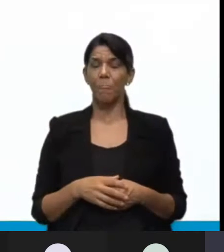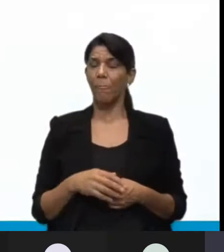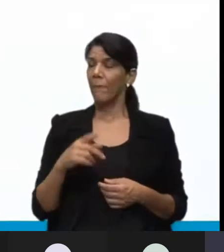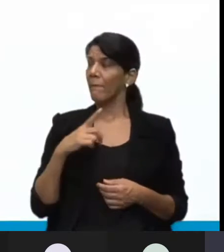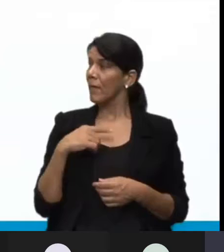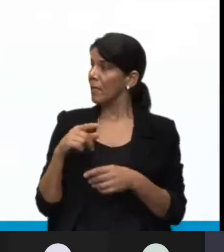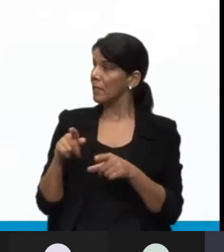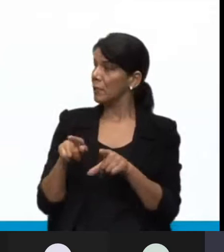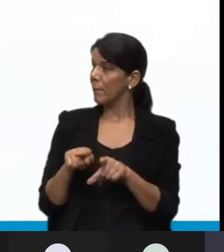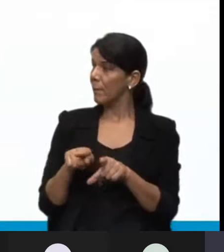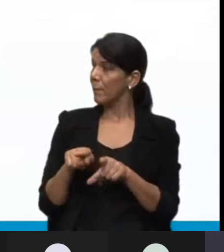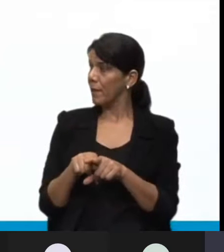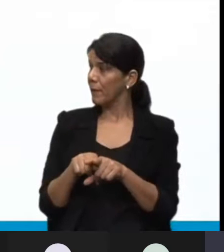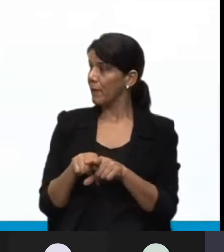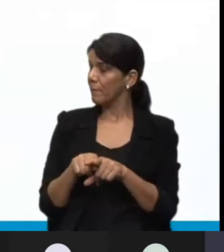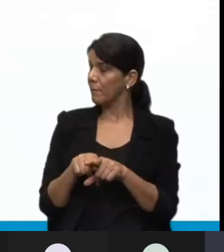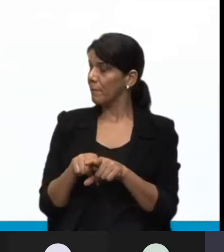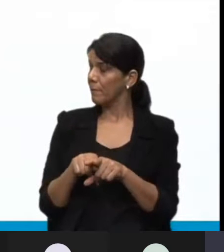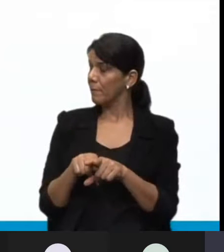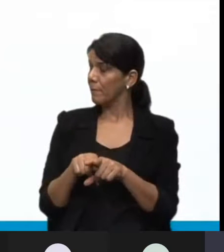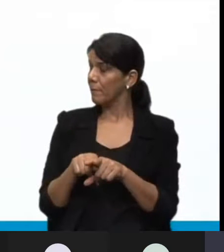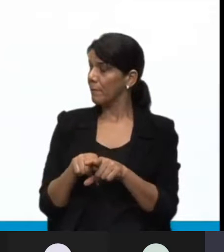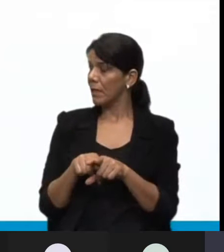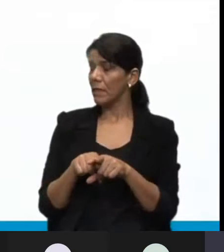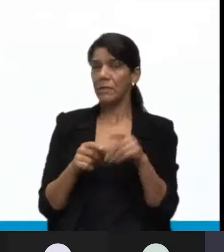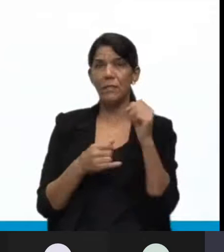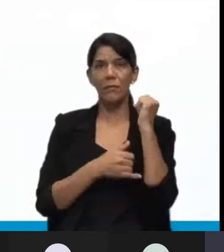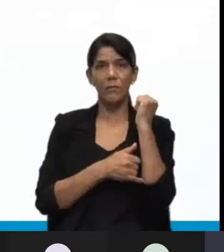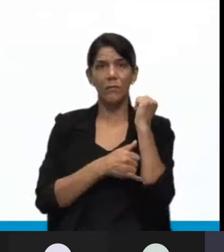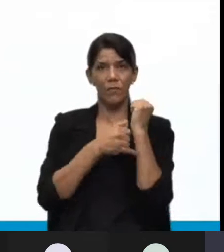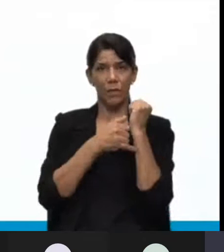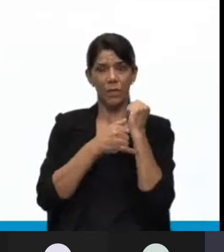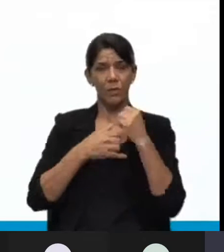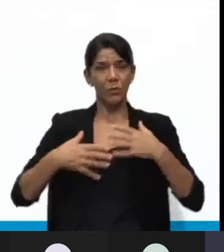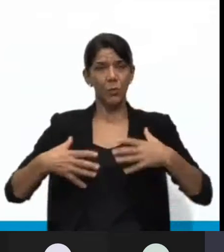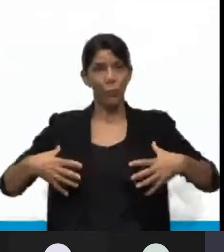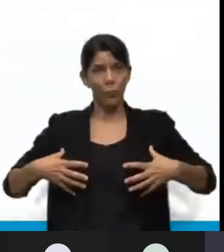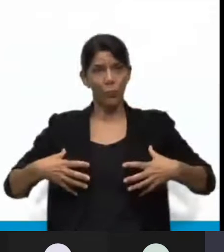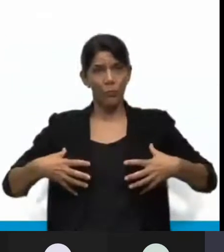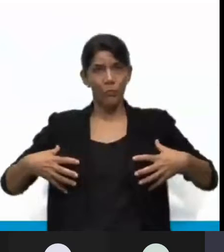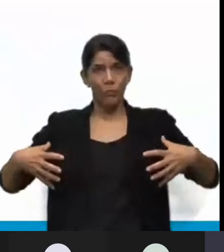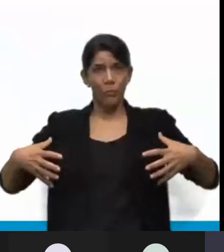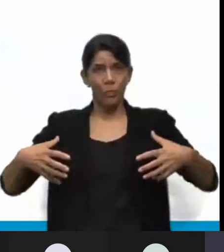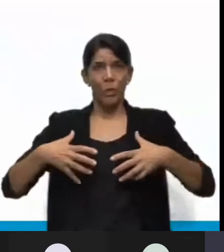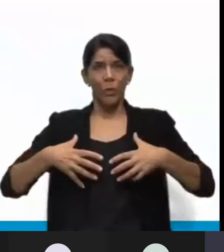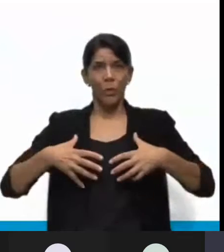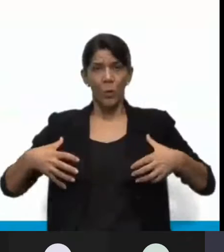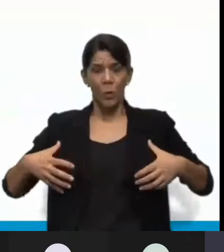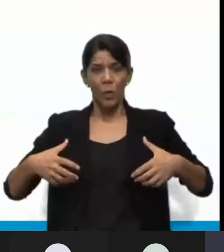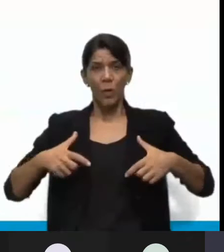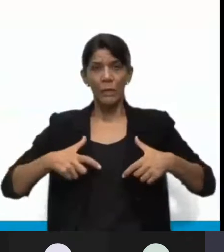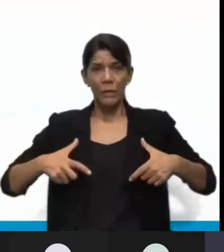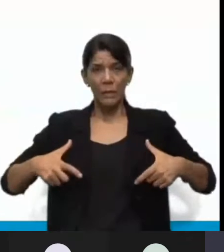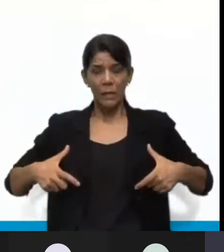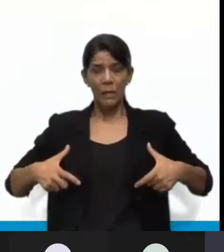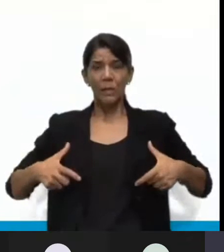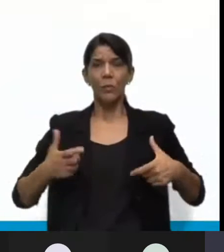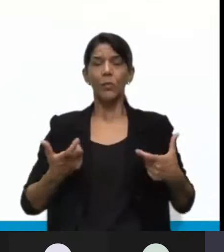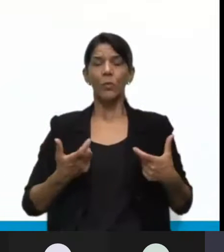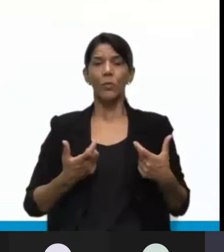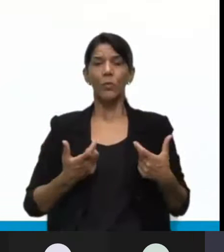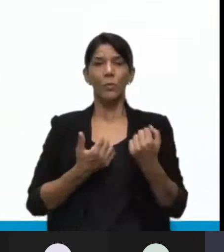Nós temos ainda aqui as veias pulmonares, né? As veias pulmonares, elas trazem o